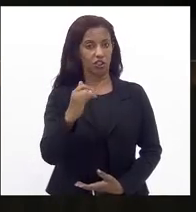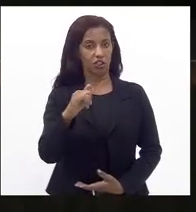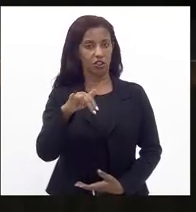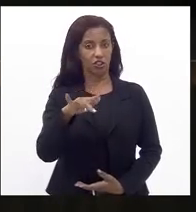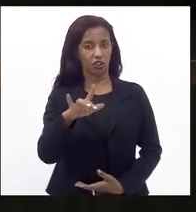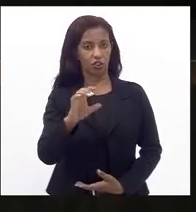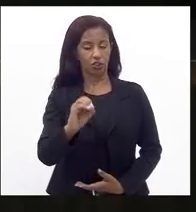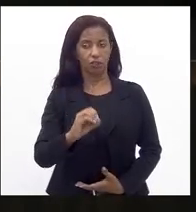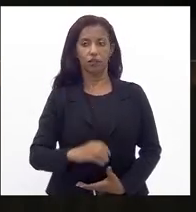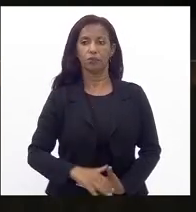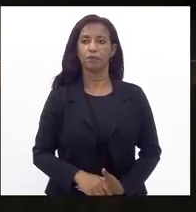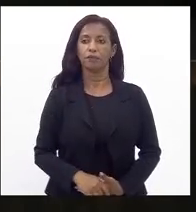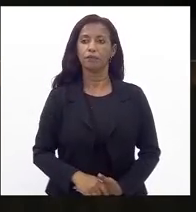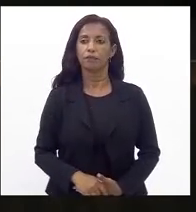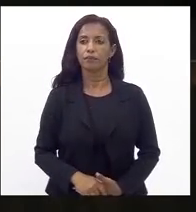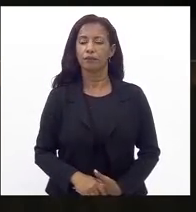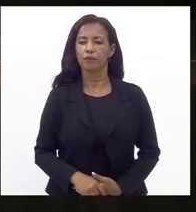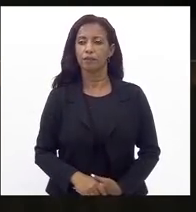Mangueira